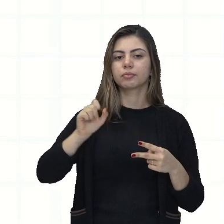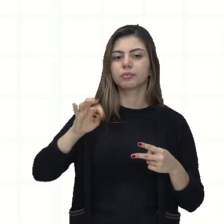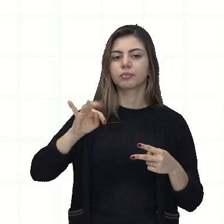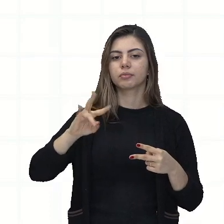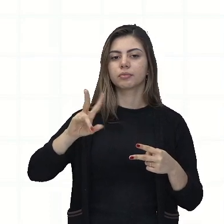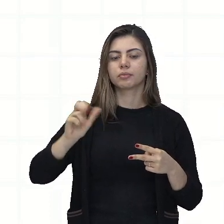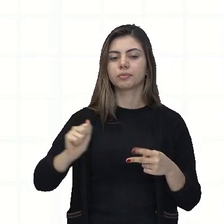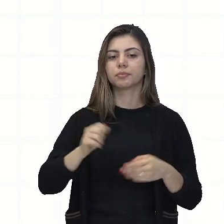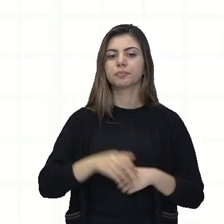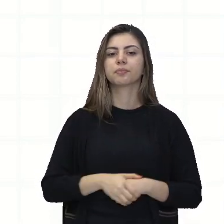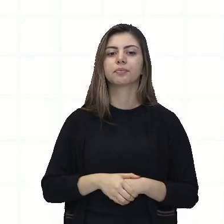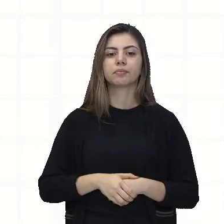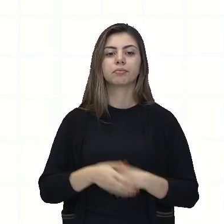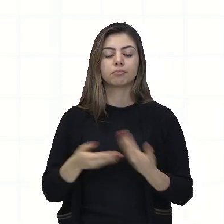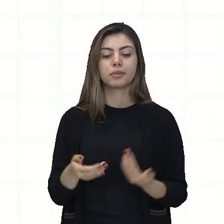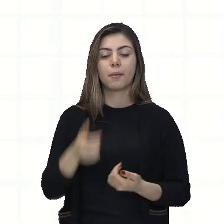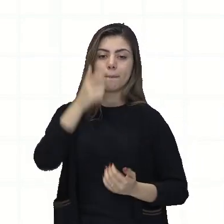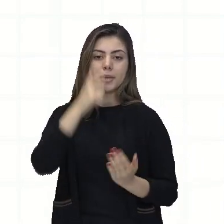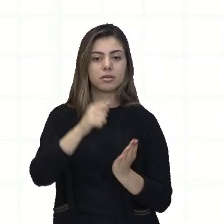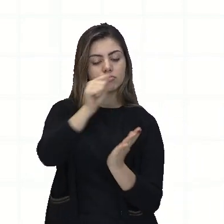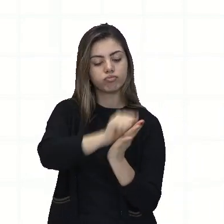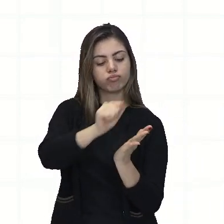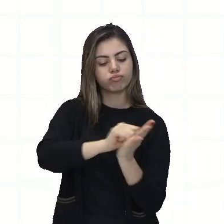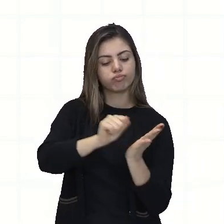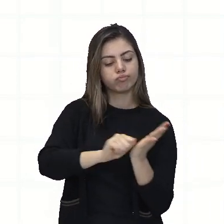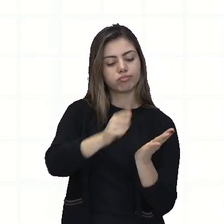escritor escreveu o livro.